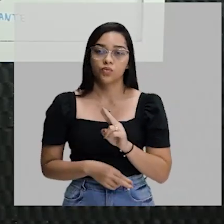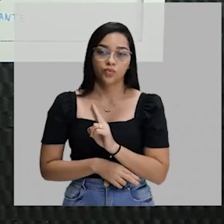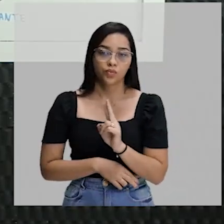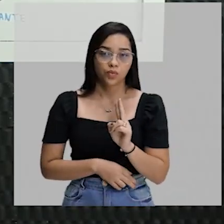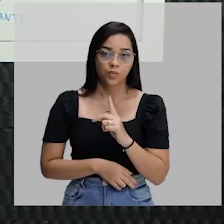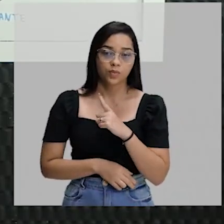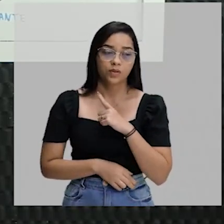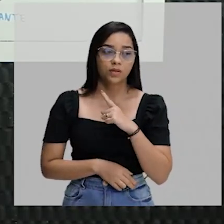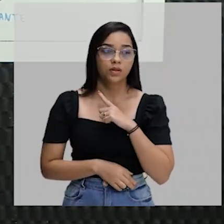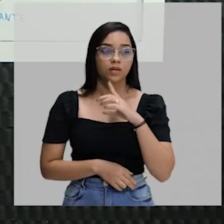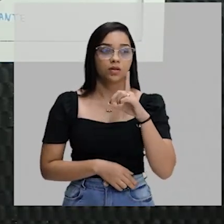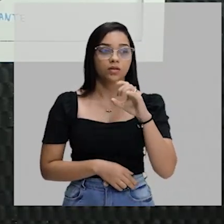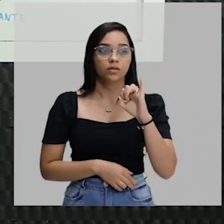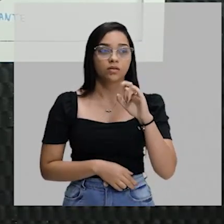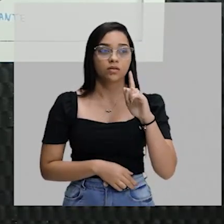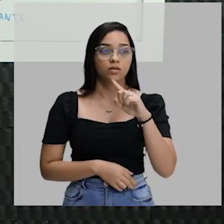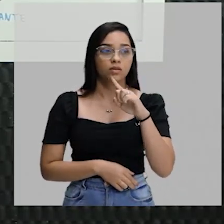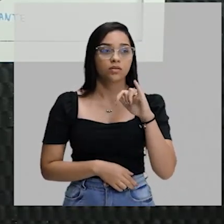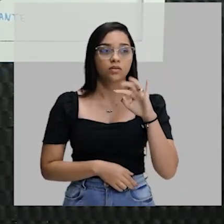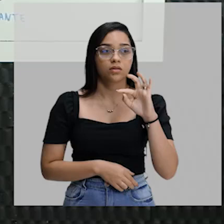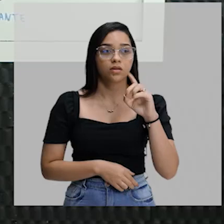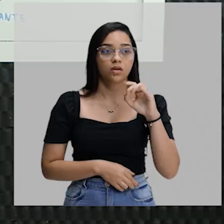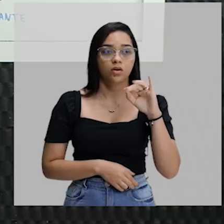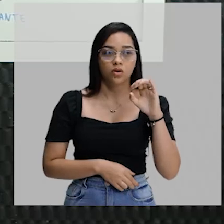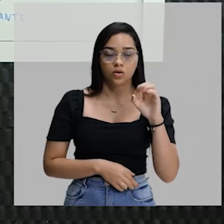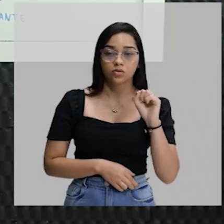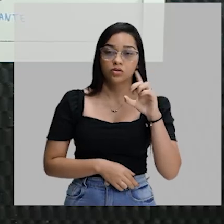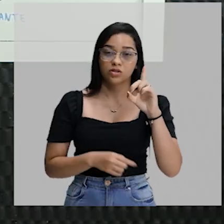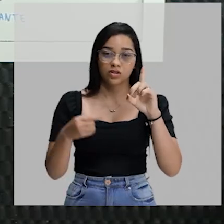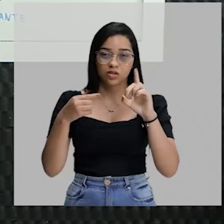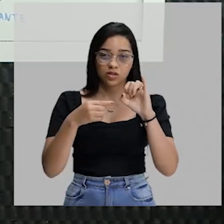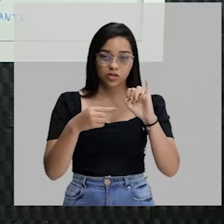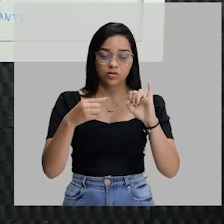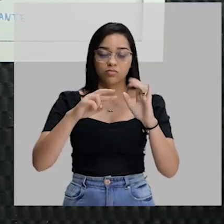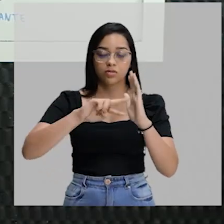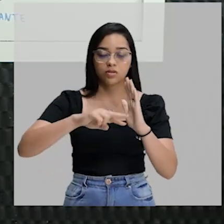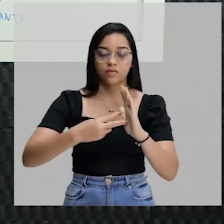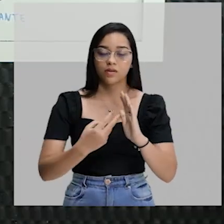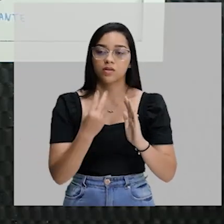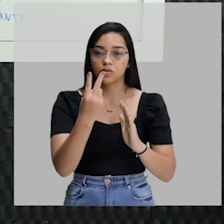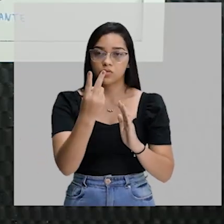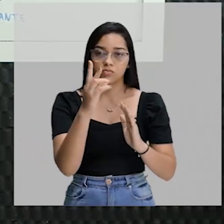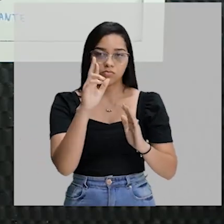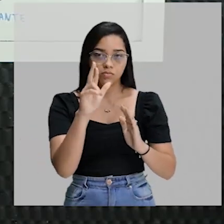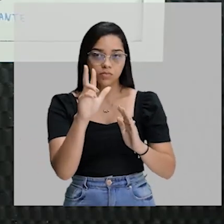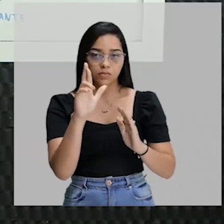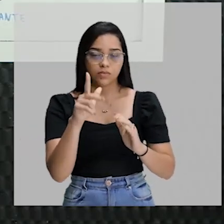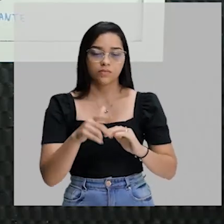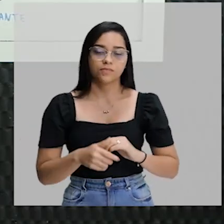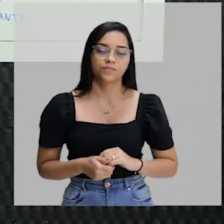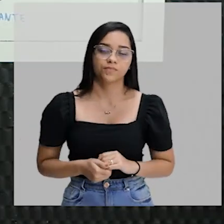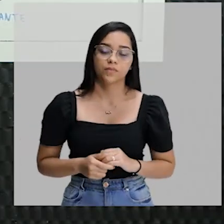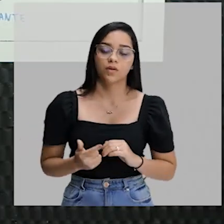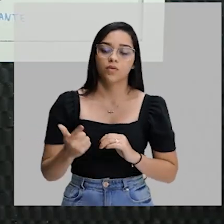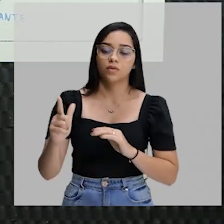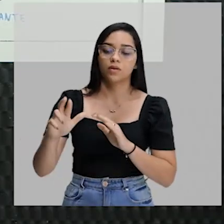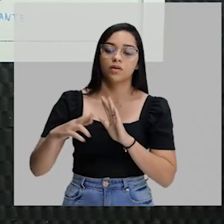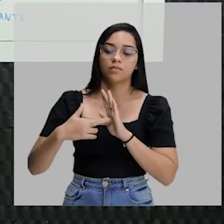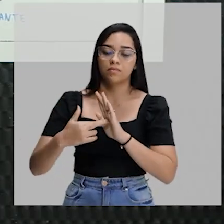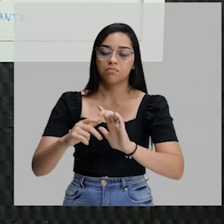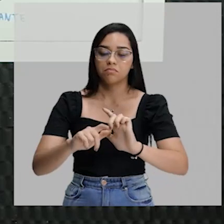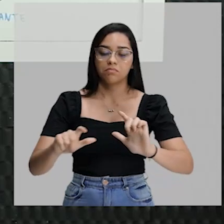de dizigótico. Di significa dois, né? São dois zigotos diferentes. Agora, essa outra